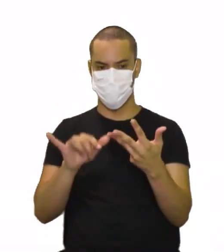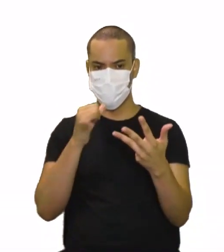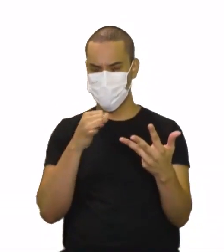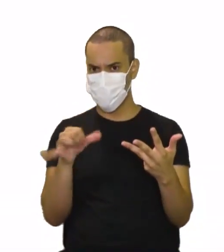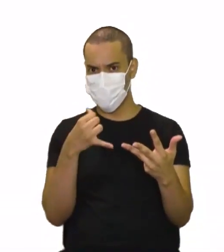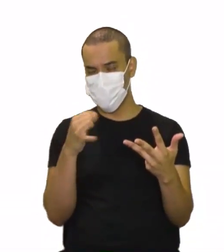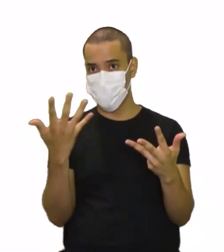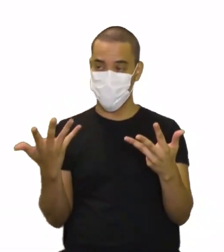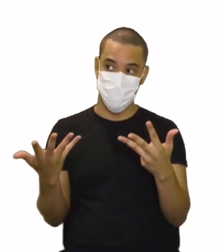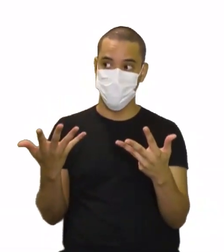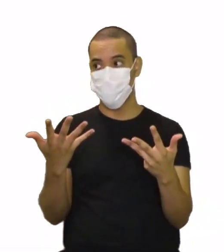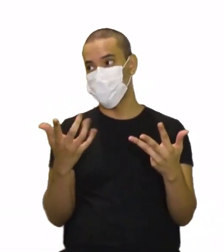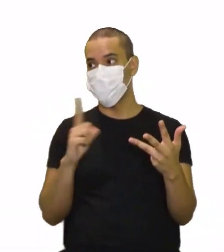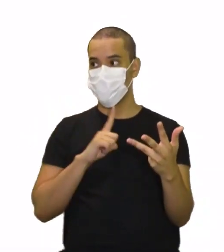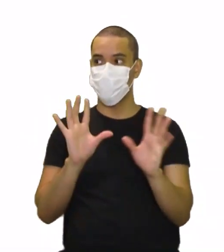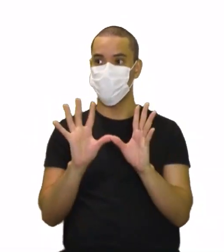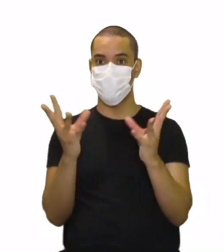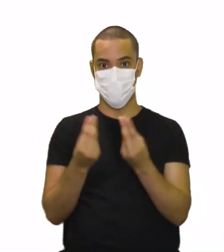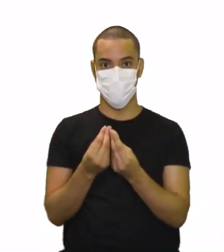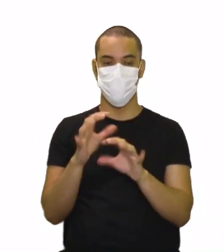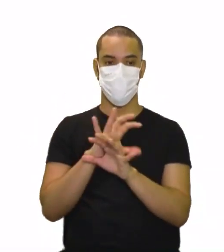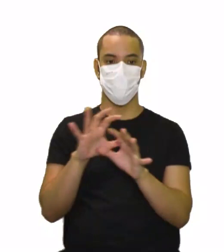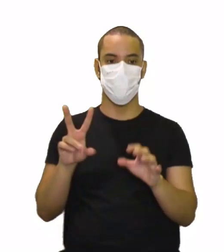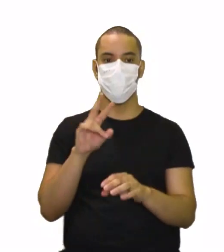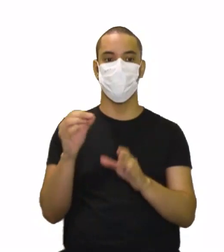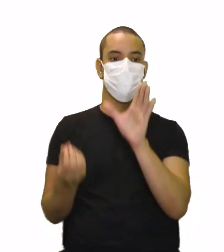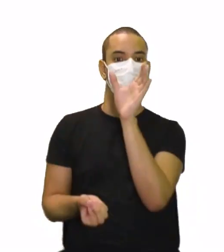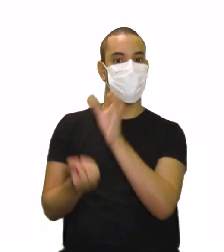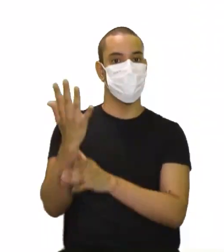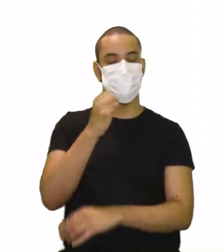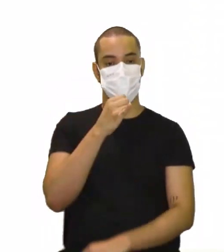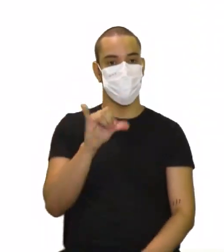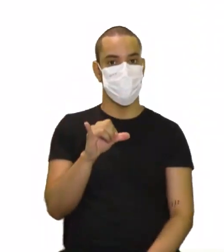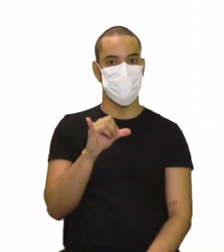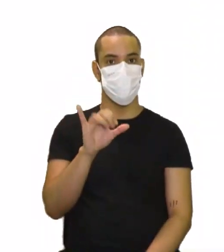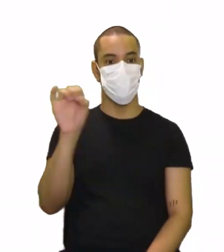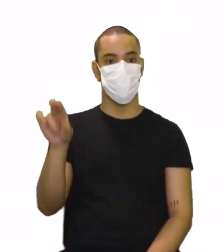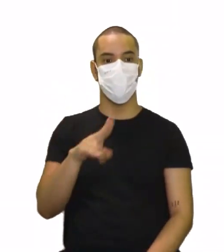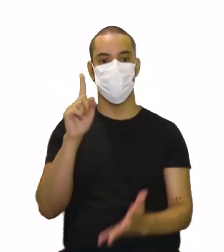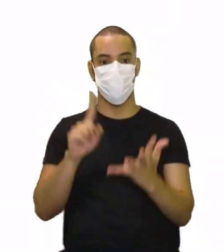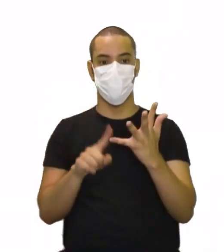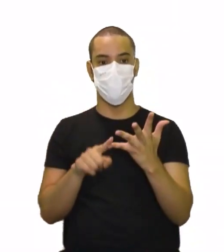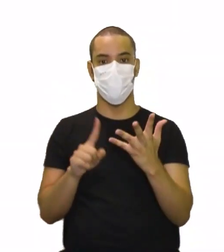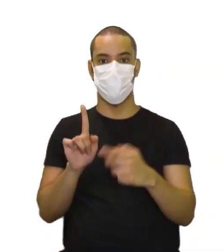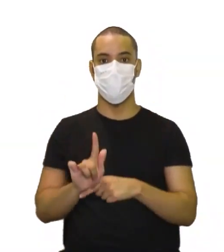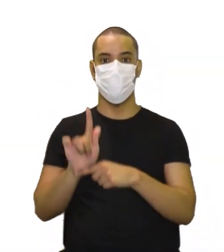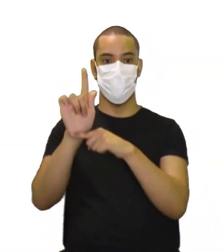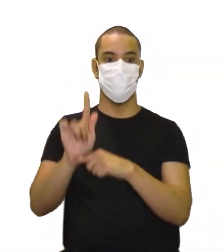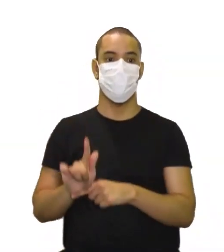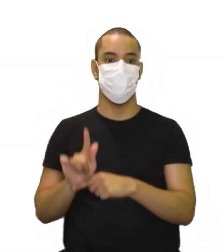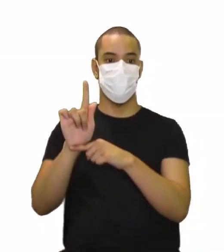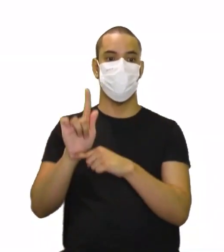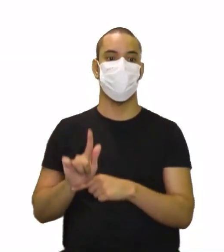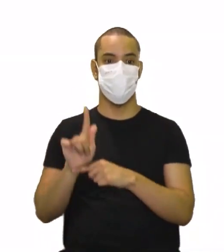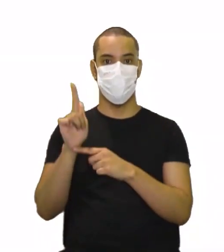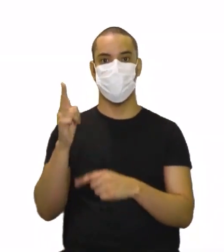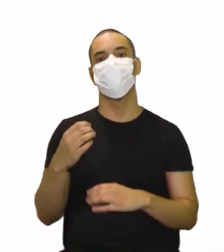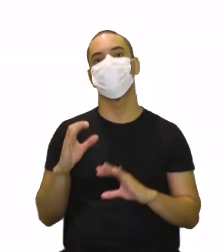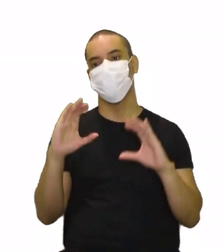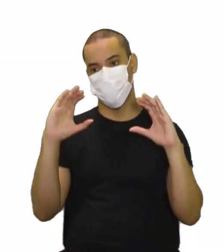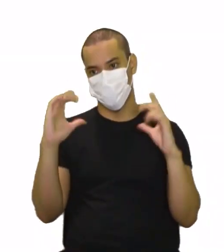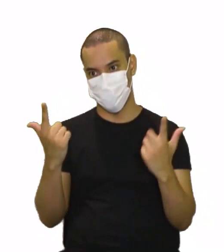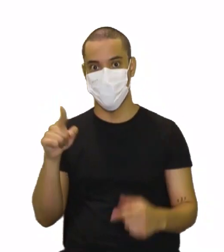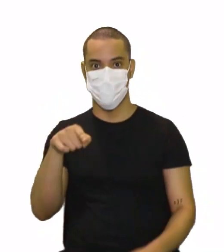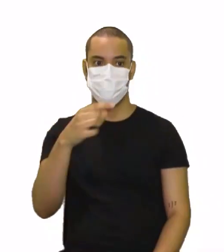barra metálica que tem partículas, será que ela vai gerar uma força elétrica? Ou uma força gravitacional? Lógico, né, gente?